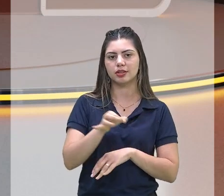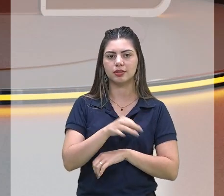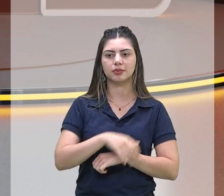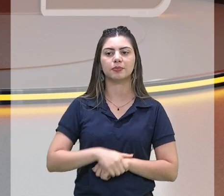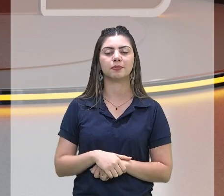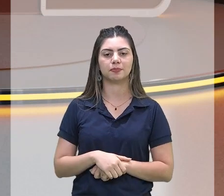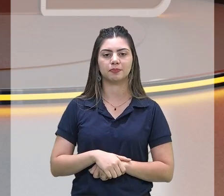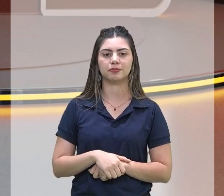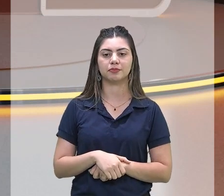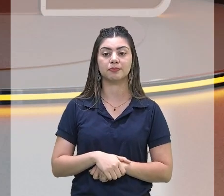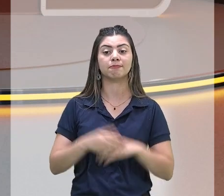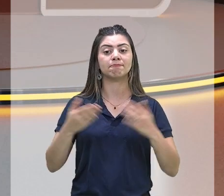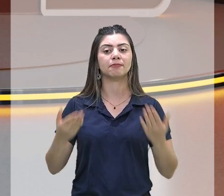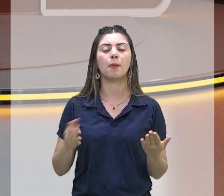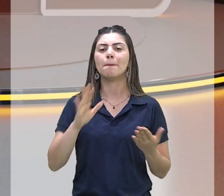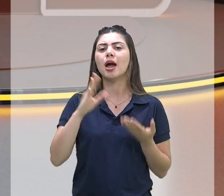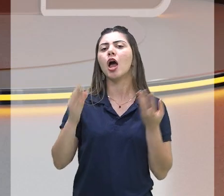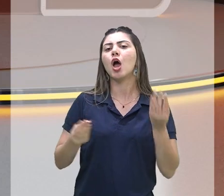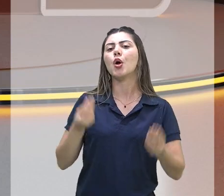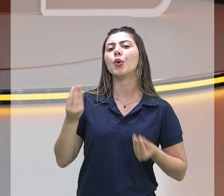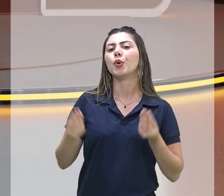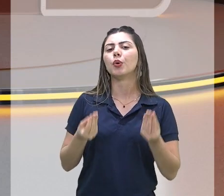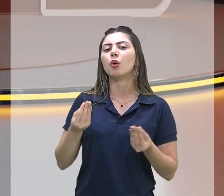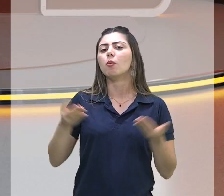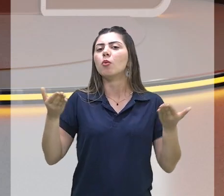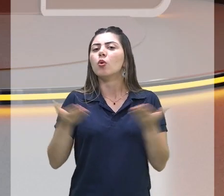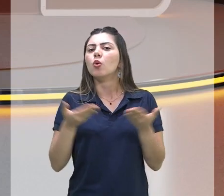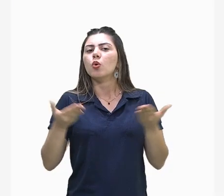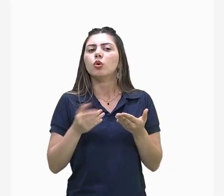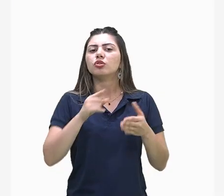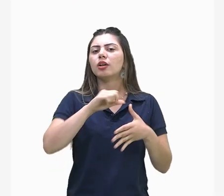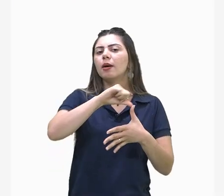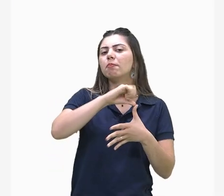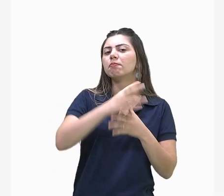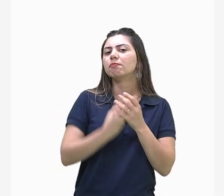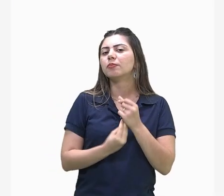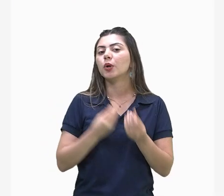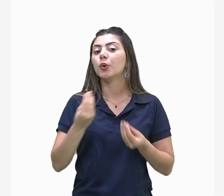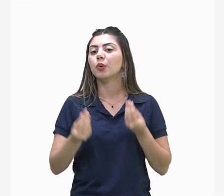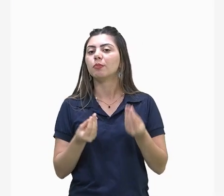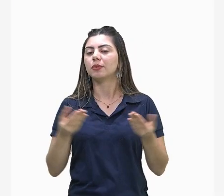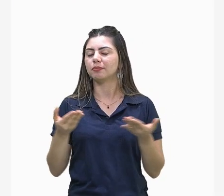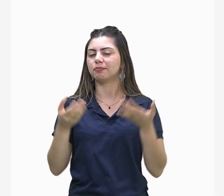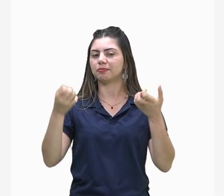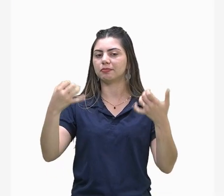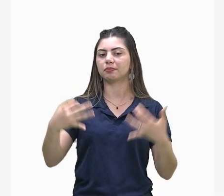pessoas, tá? Agora, como é que está a situação atual do Mercosul? Gente, a situação